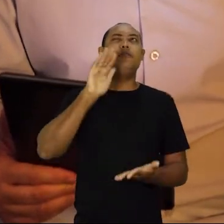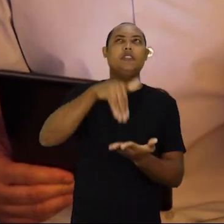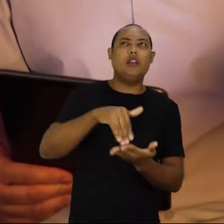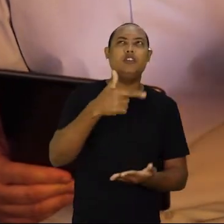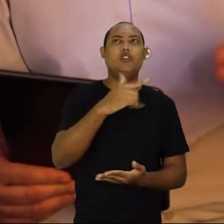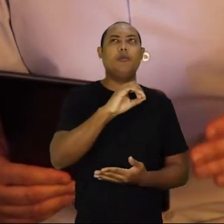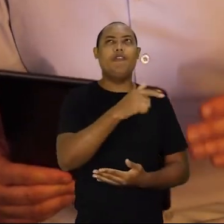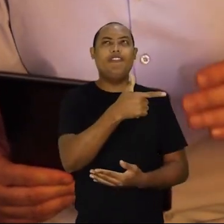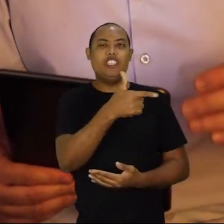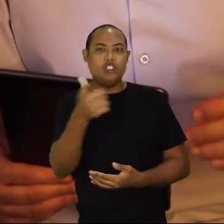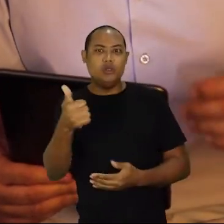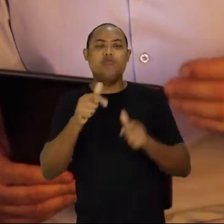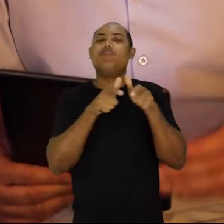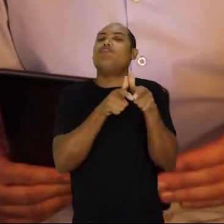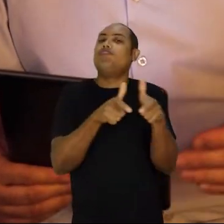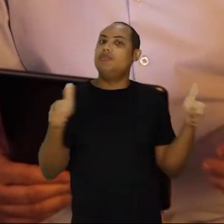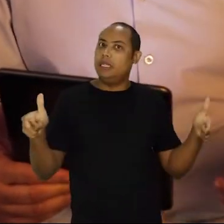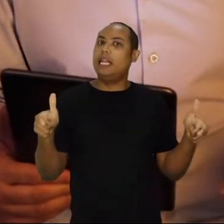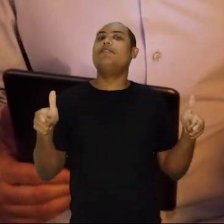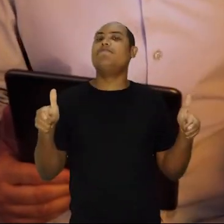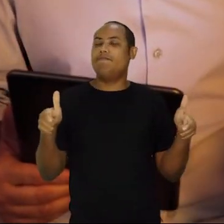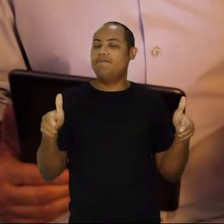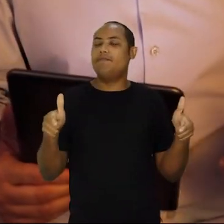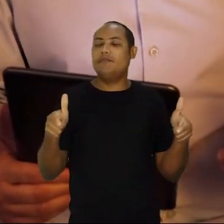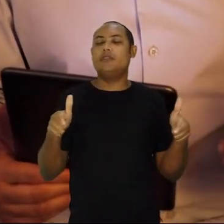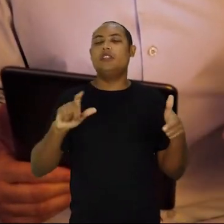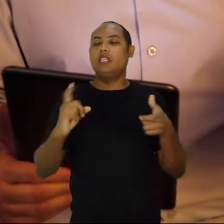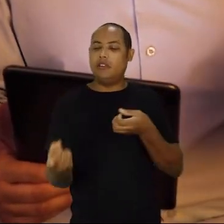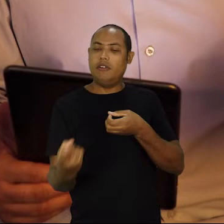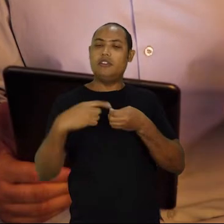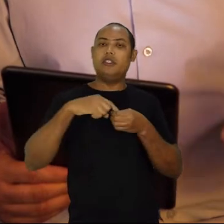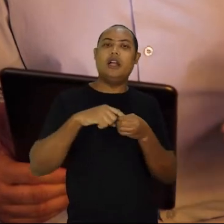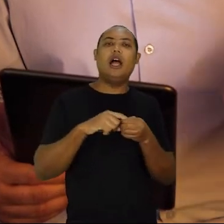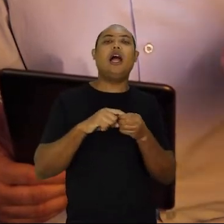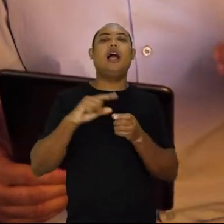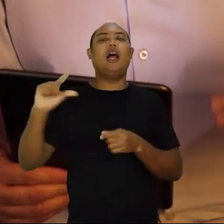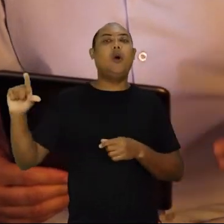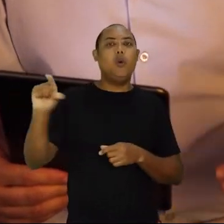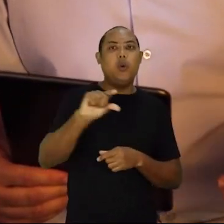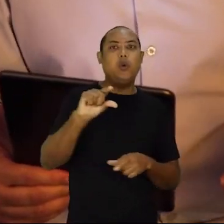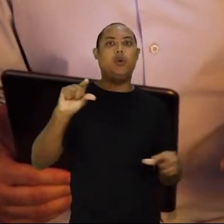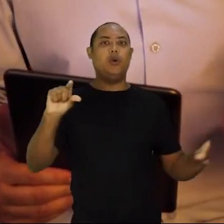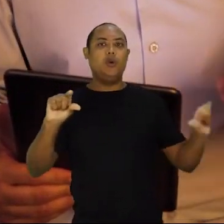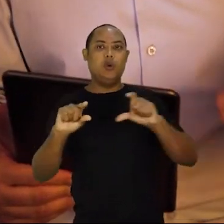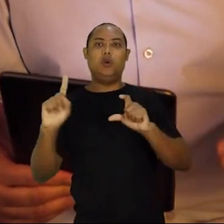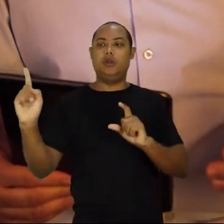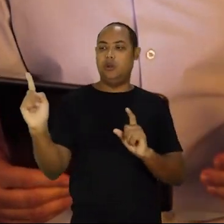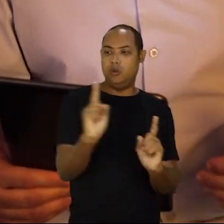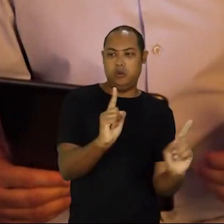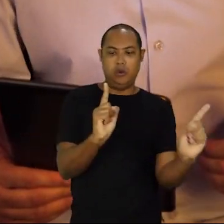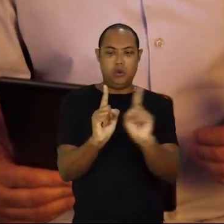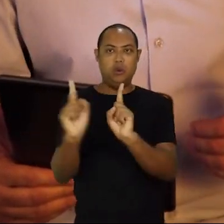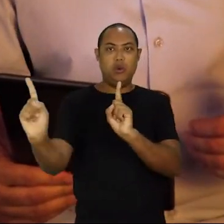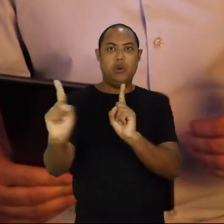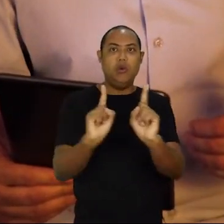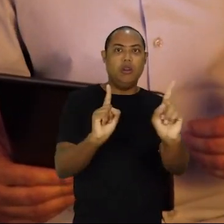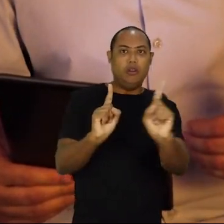funcionamento. Segundo, no final do ano passado, nós ampliamos esse